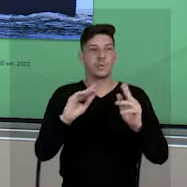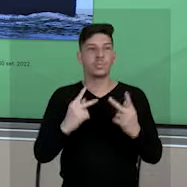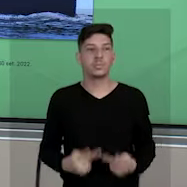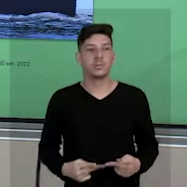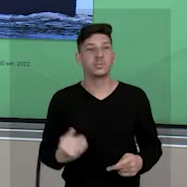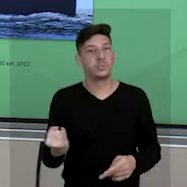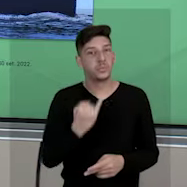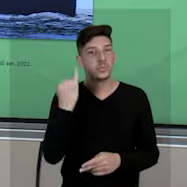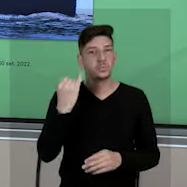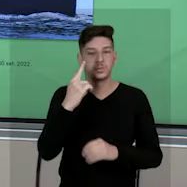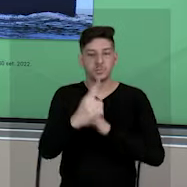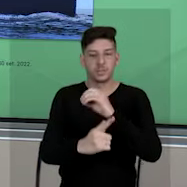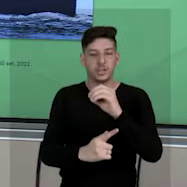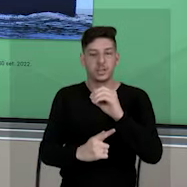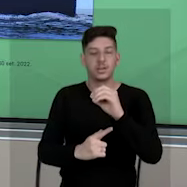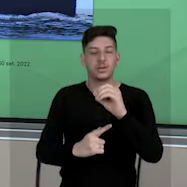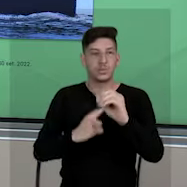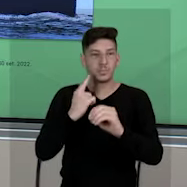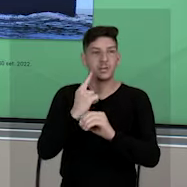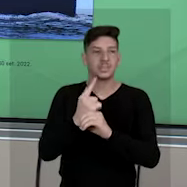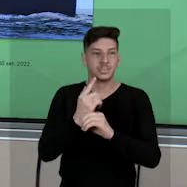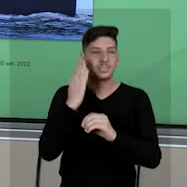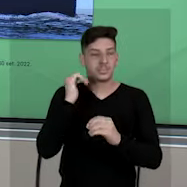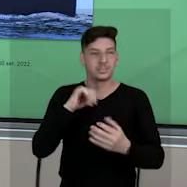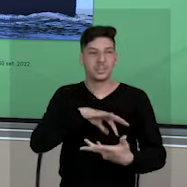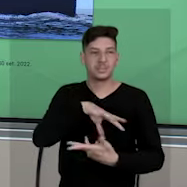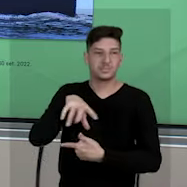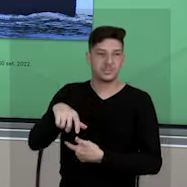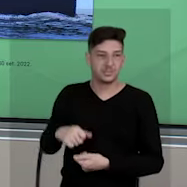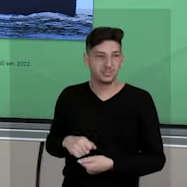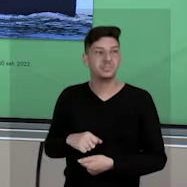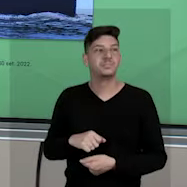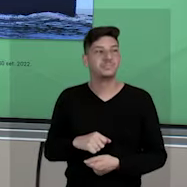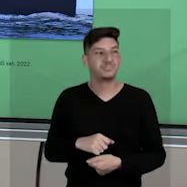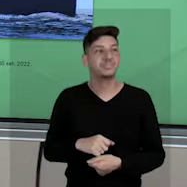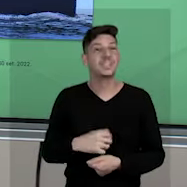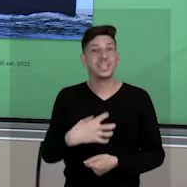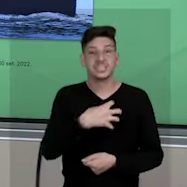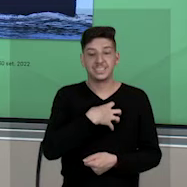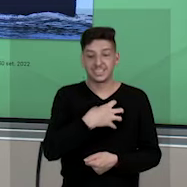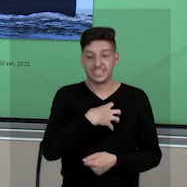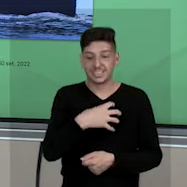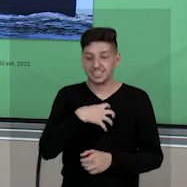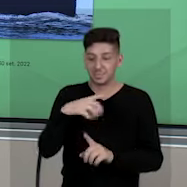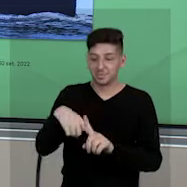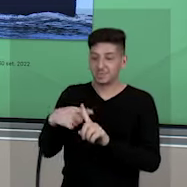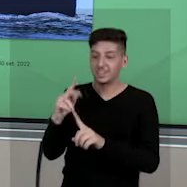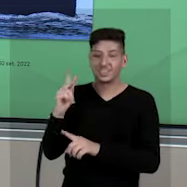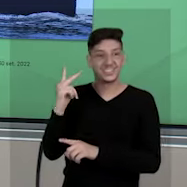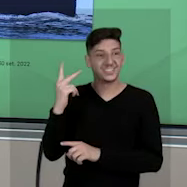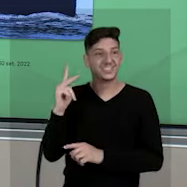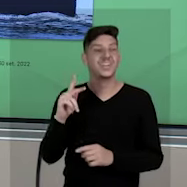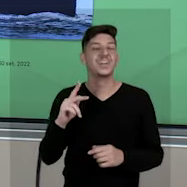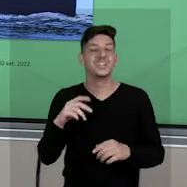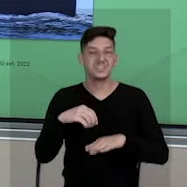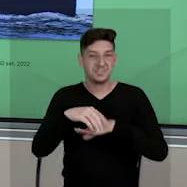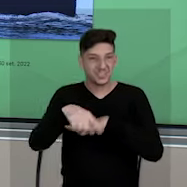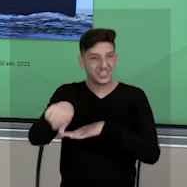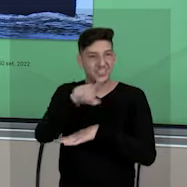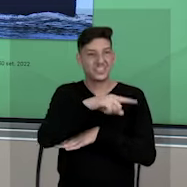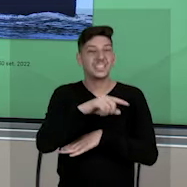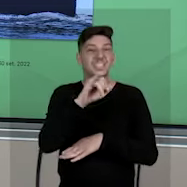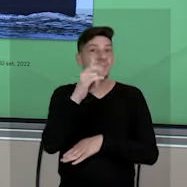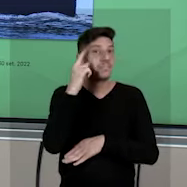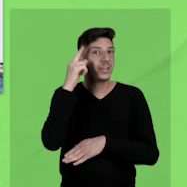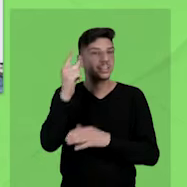da globalização. Olha só, as ciências da natureza com história aqui para vocês. A gente pode pensar nesses navios